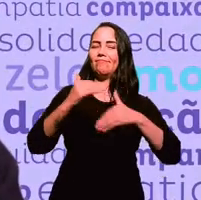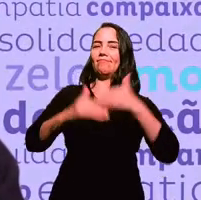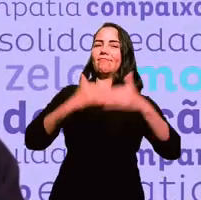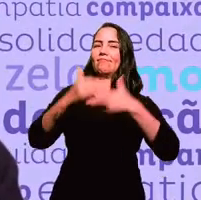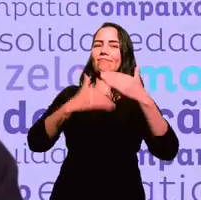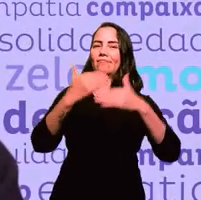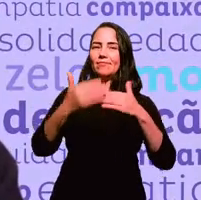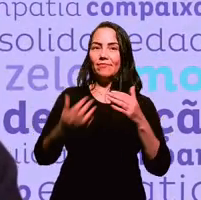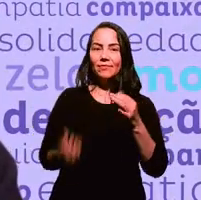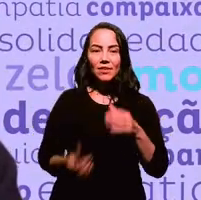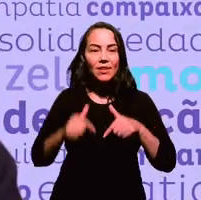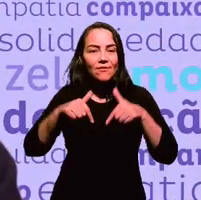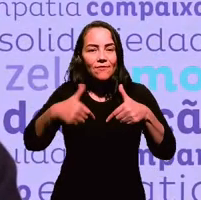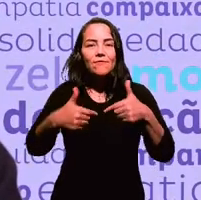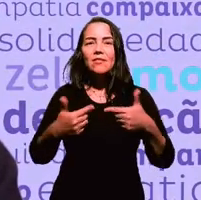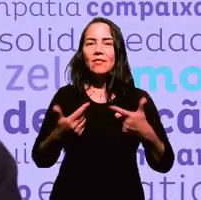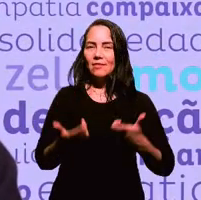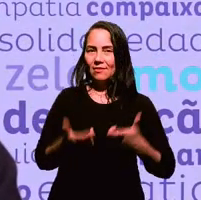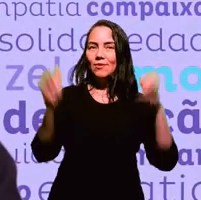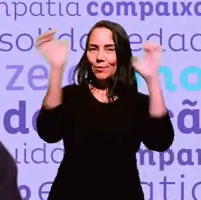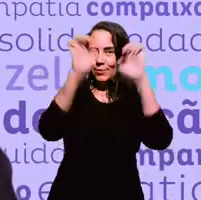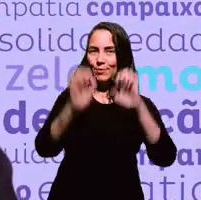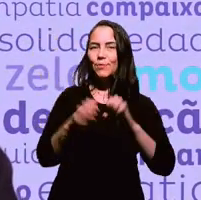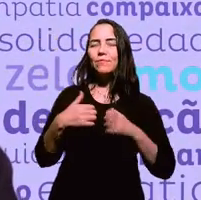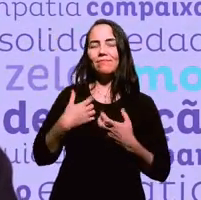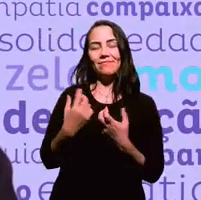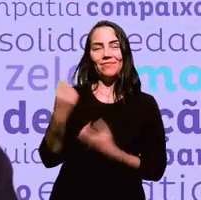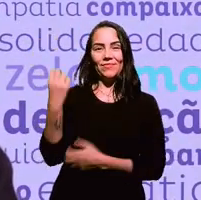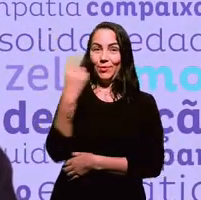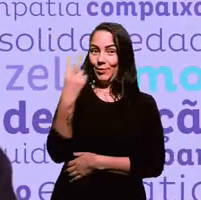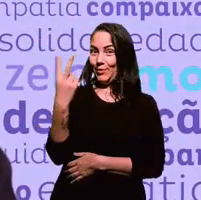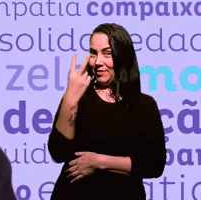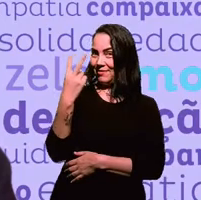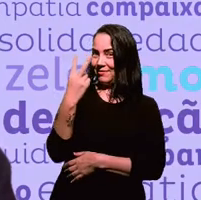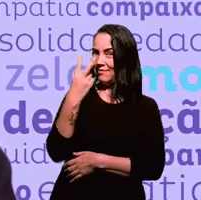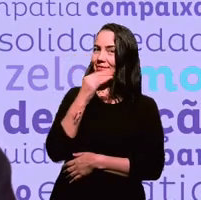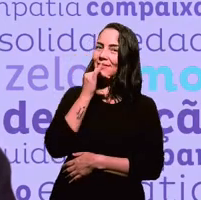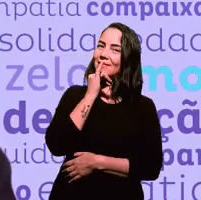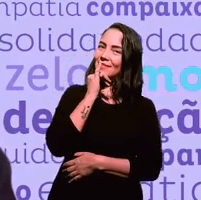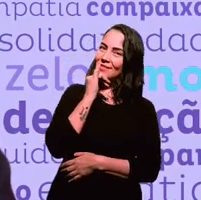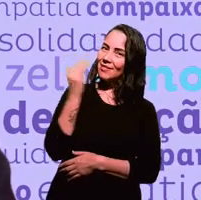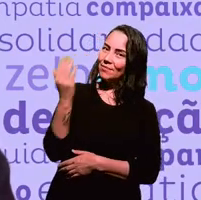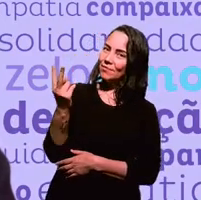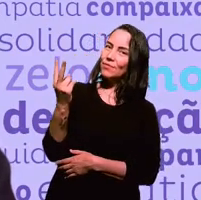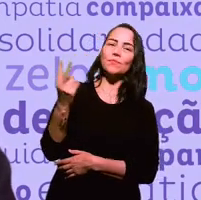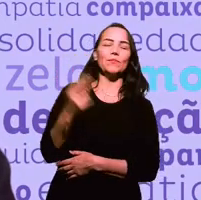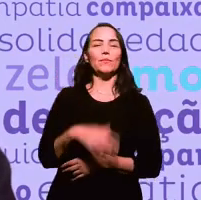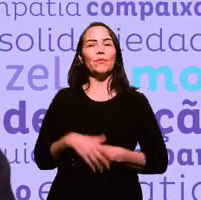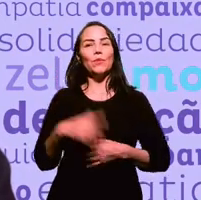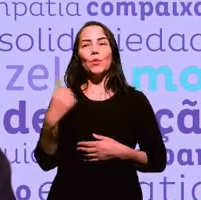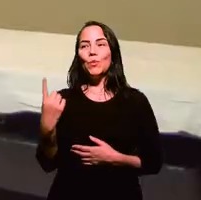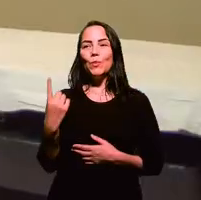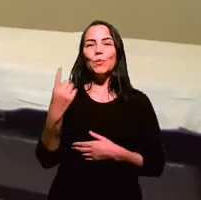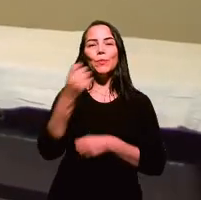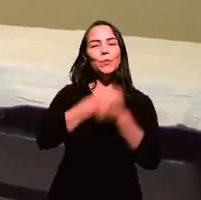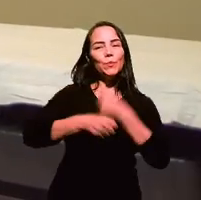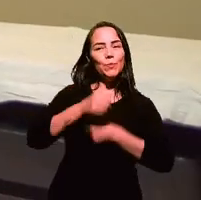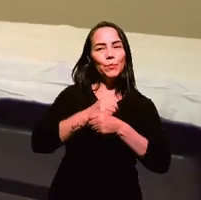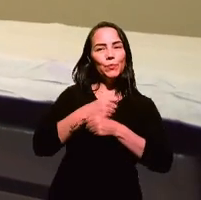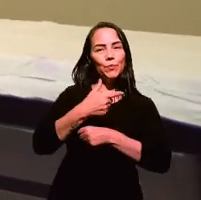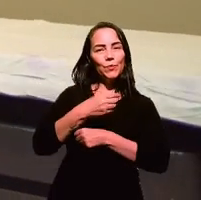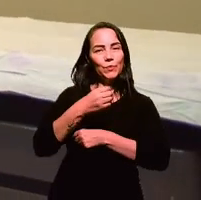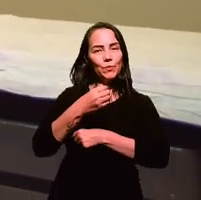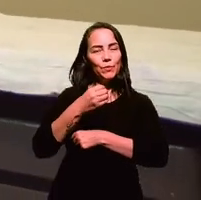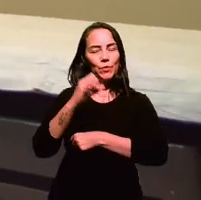dois exemplos de benfeitores, doadores. Um deles é o seu Gert Edgar Baumer, que em 2008